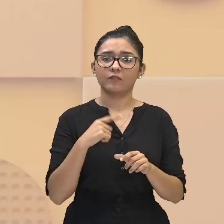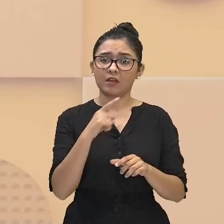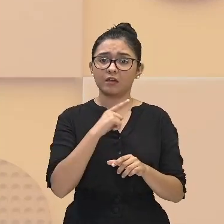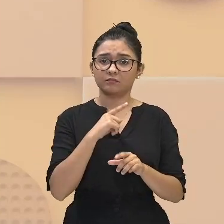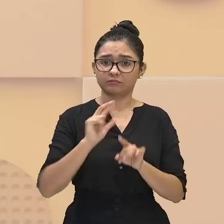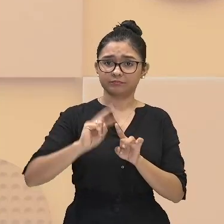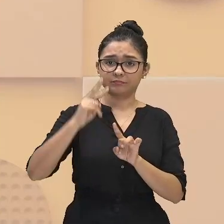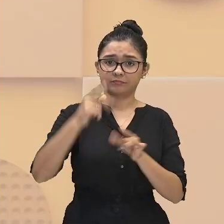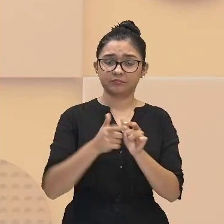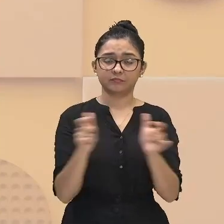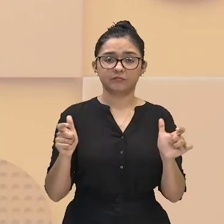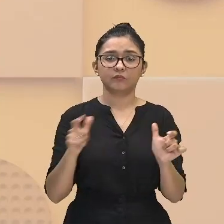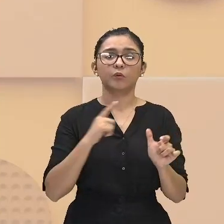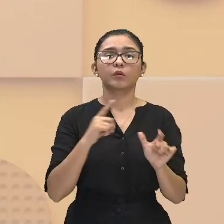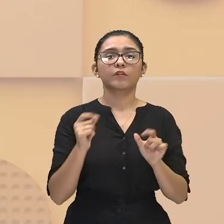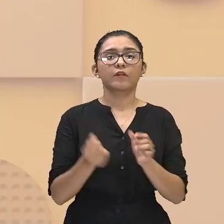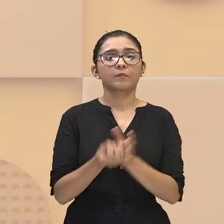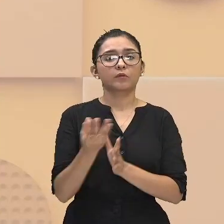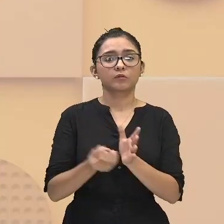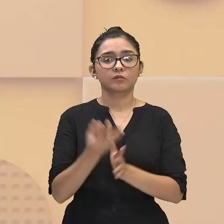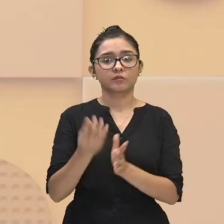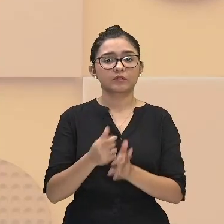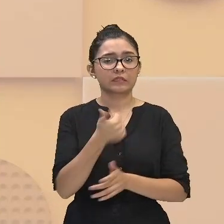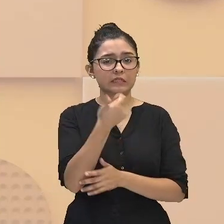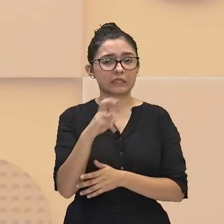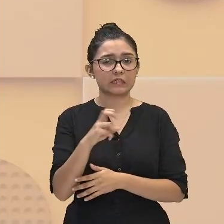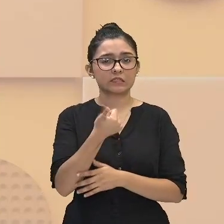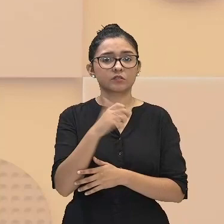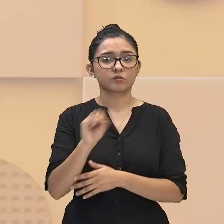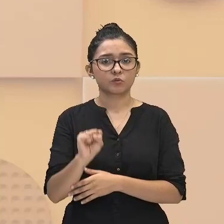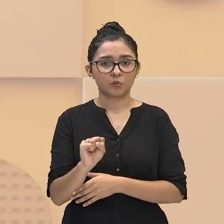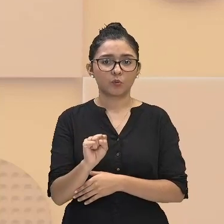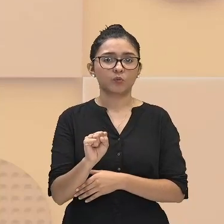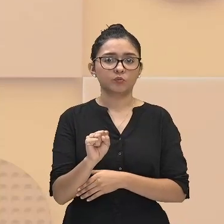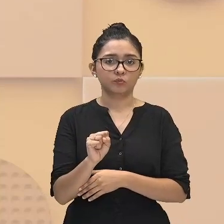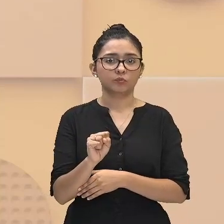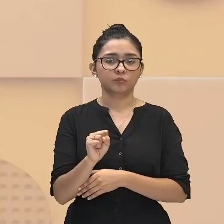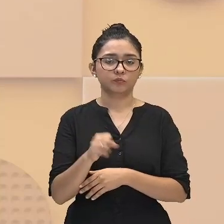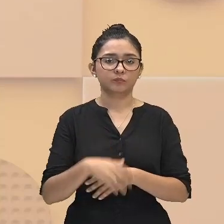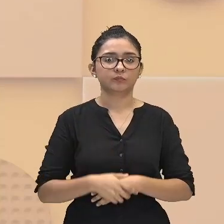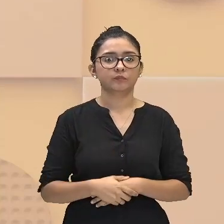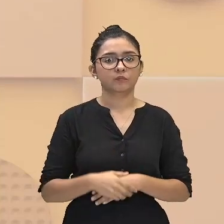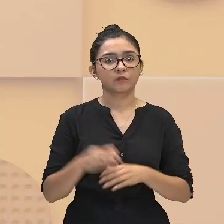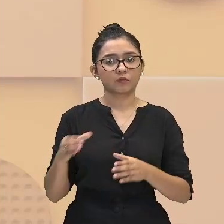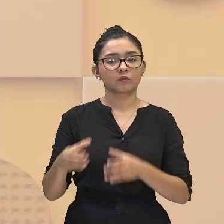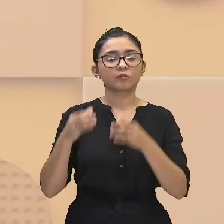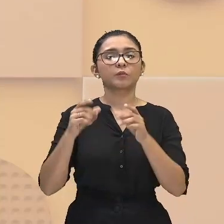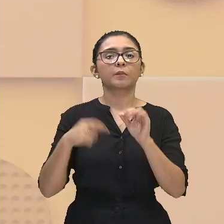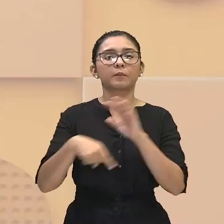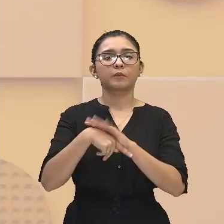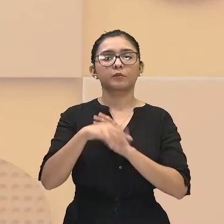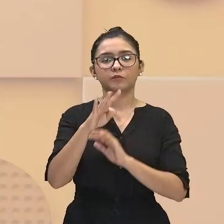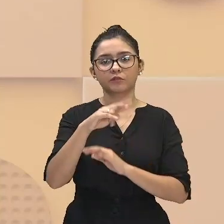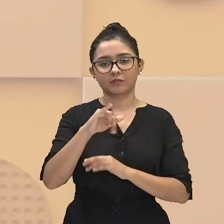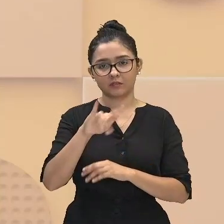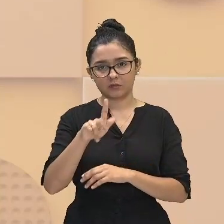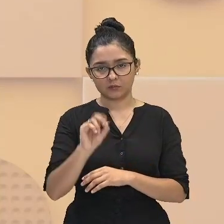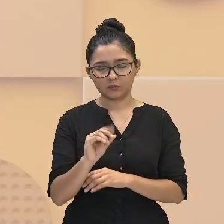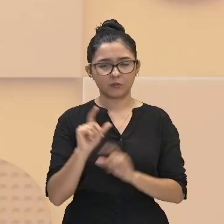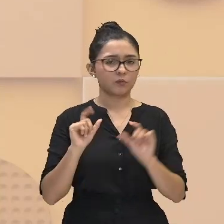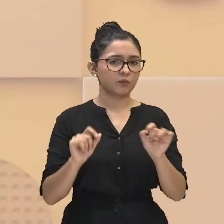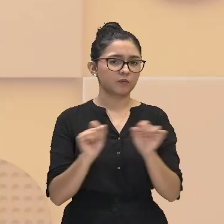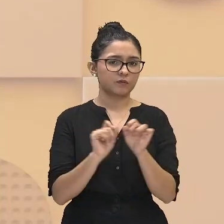de agora, eles vão produzir cerca de 15, 18 sacos de trigo. O que vai ser feito com